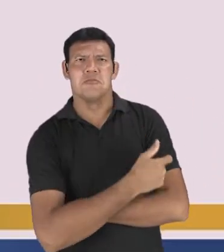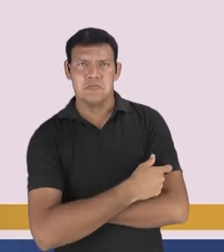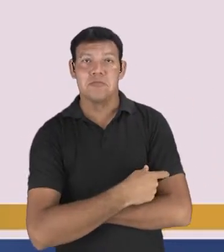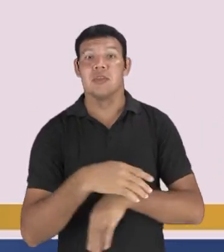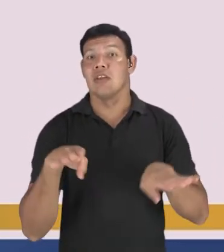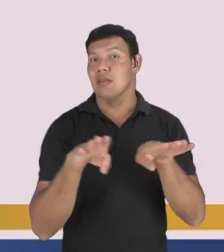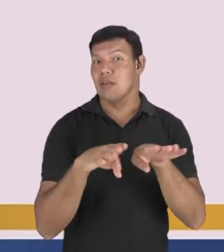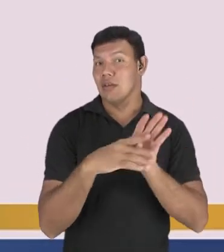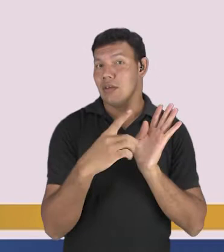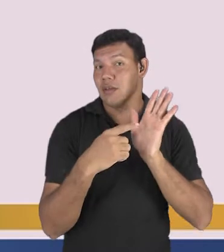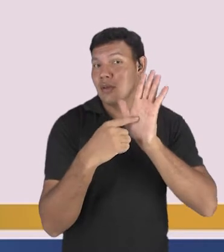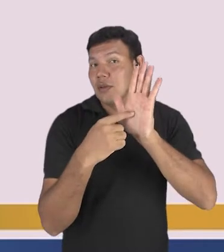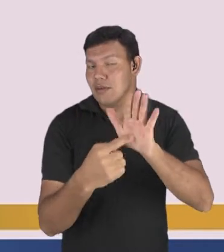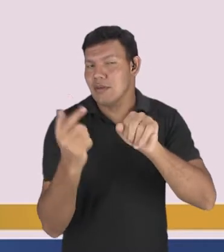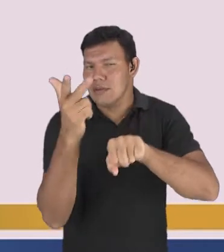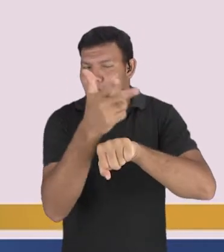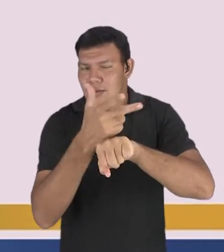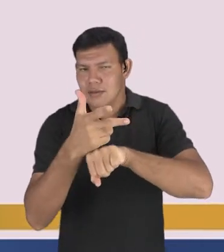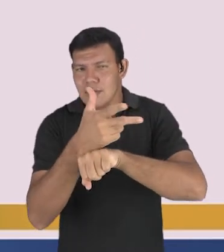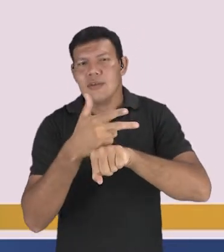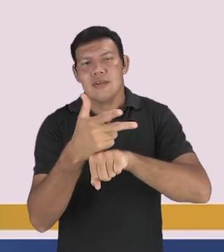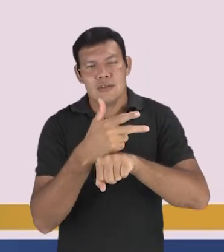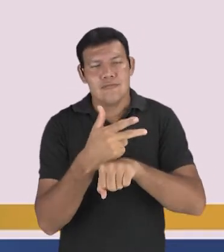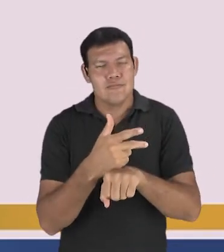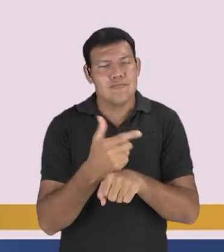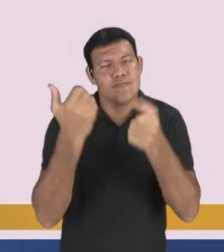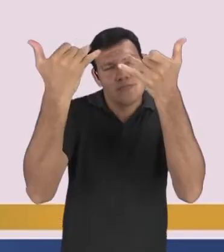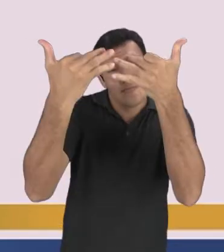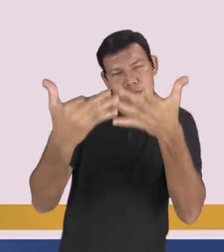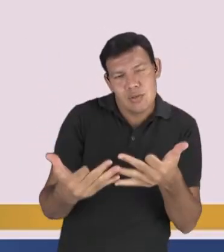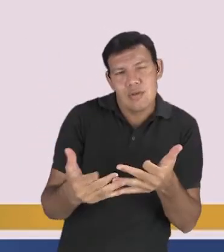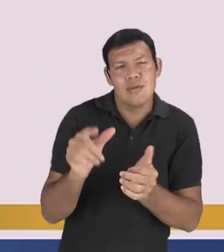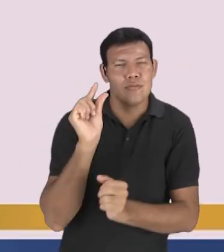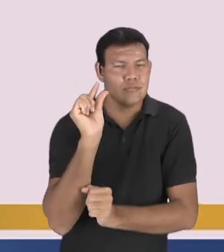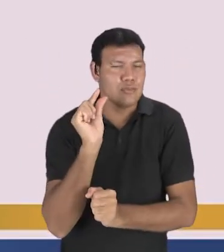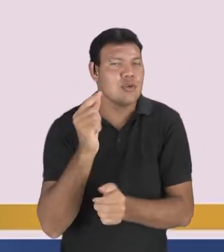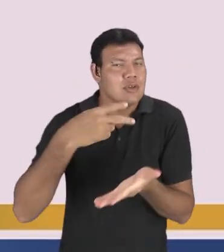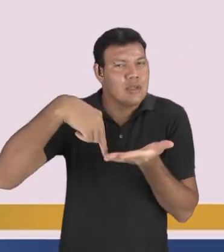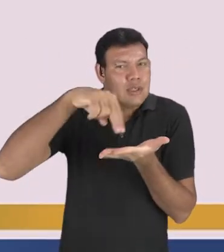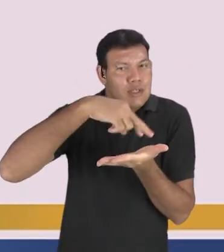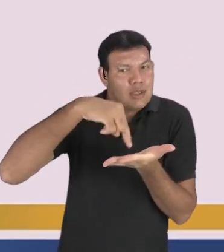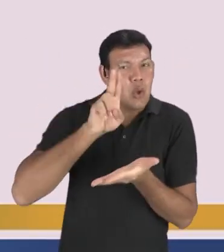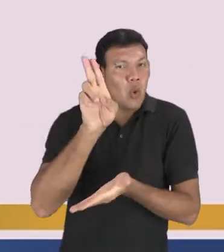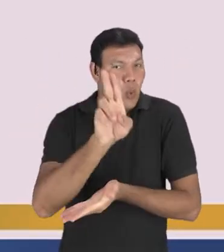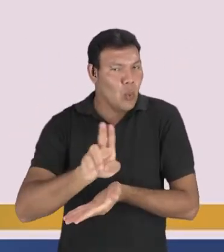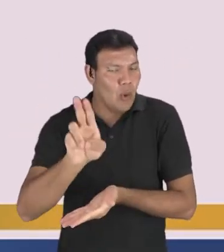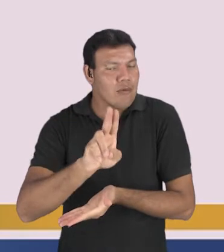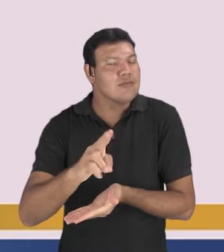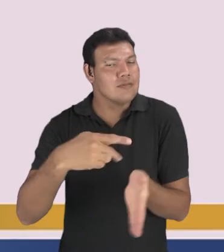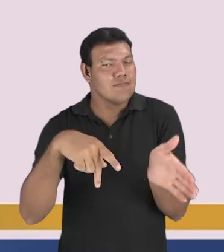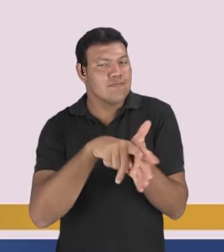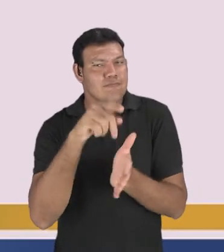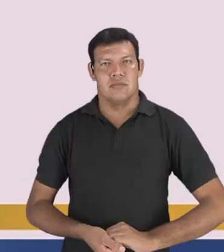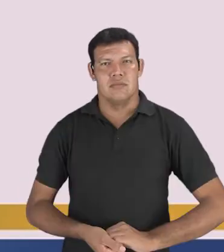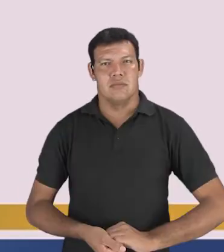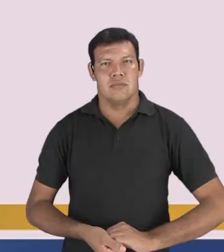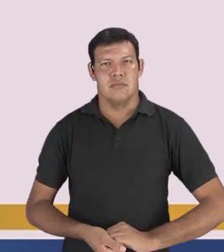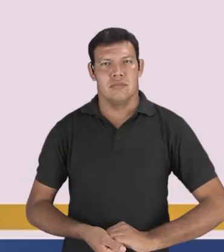povos. Aqui eu falo dos indígenas, dos africanos, portugueses, espanhóis, os